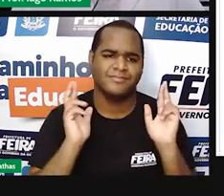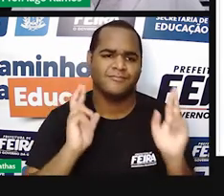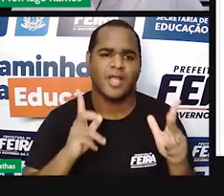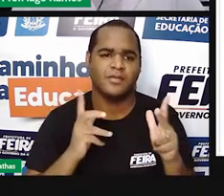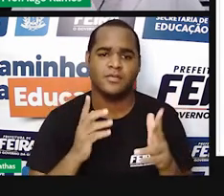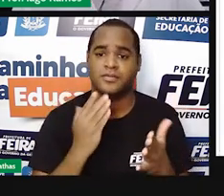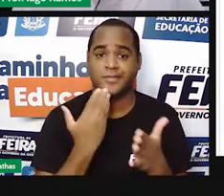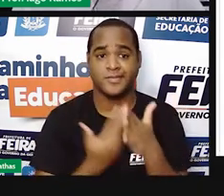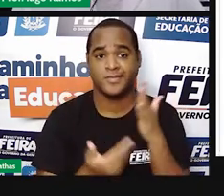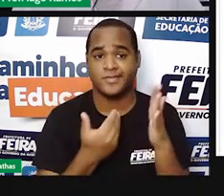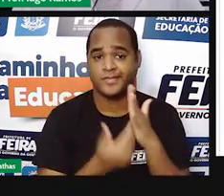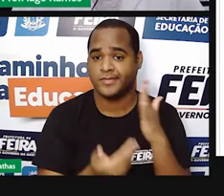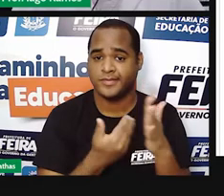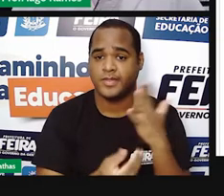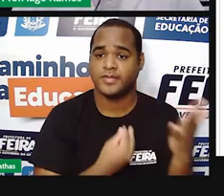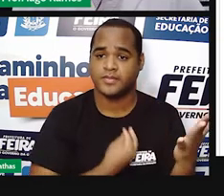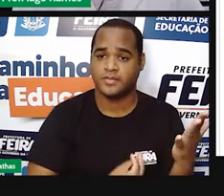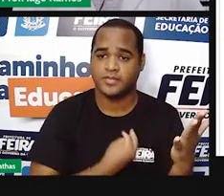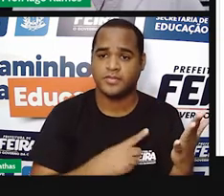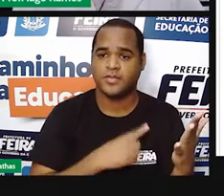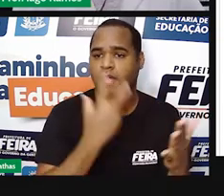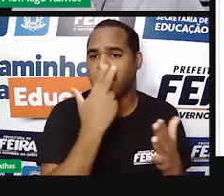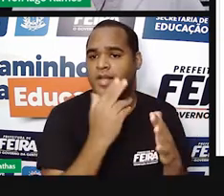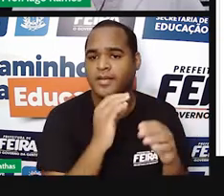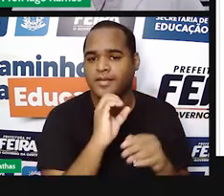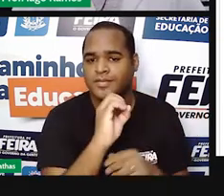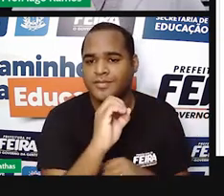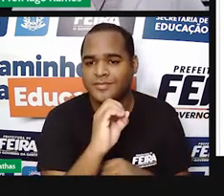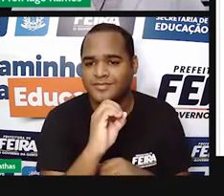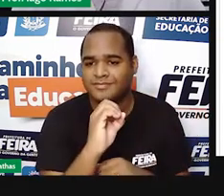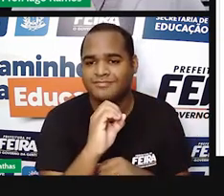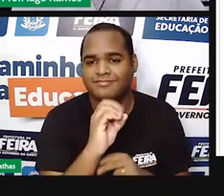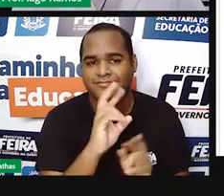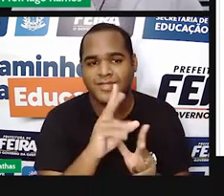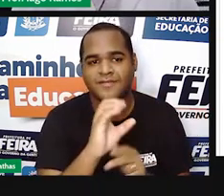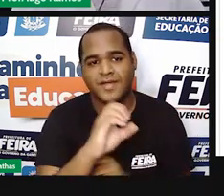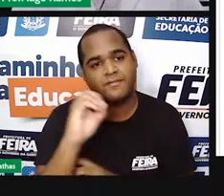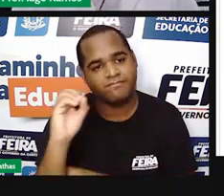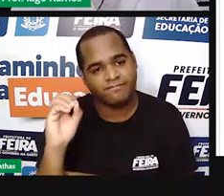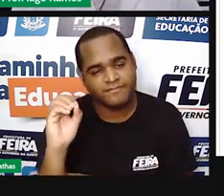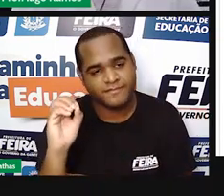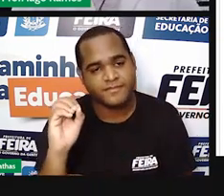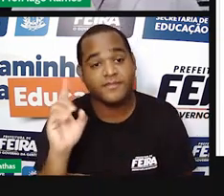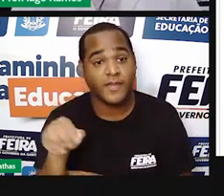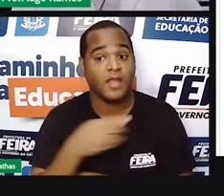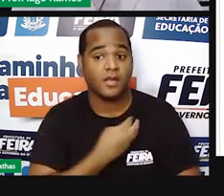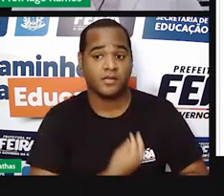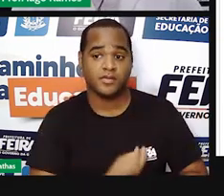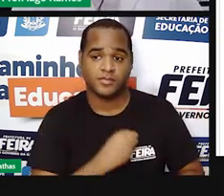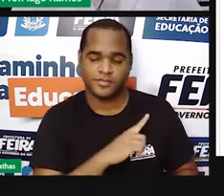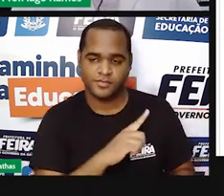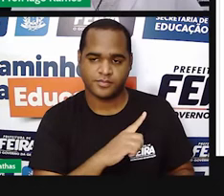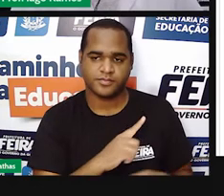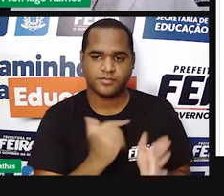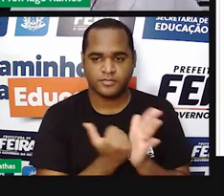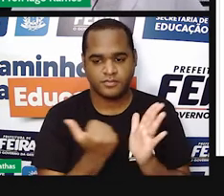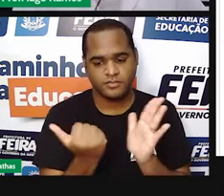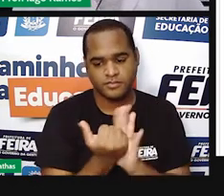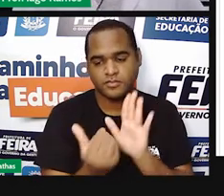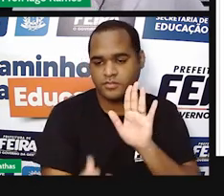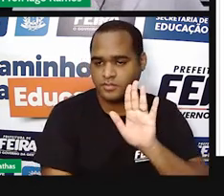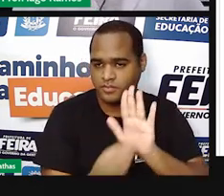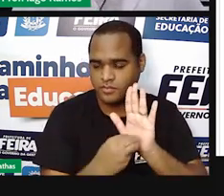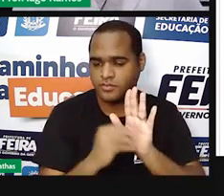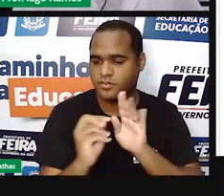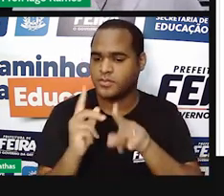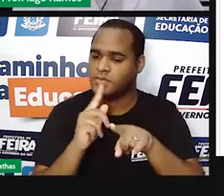ele não vence tudo aqui teria que ter dado círculo né tá bom ele tá aqui se colocar aqui ele também